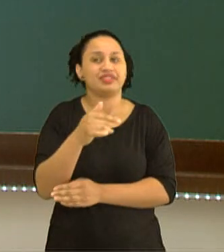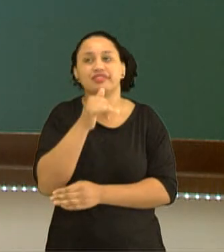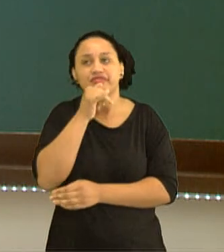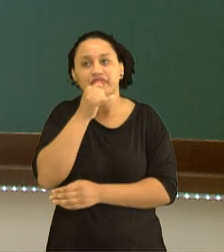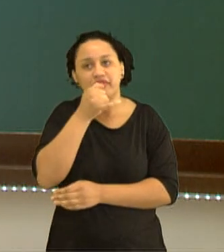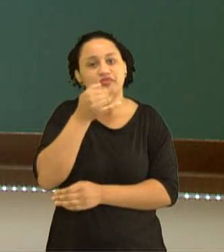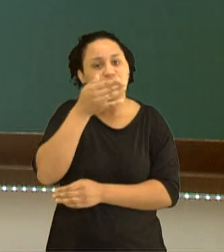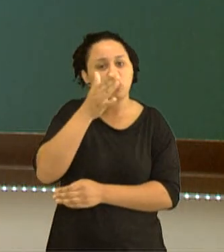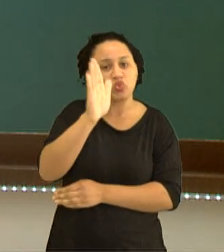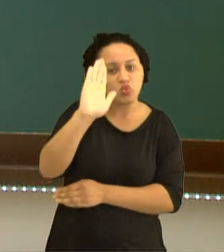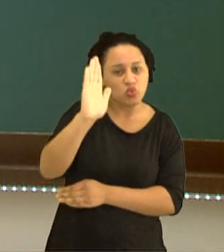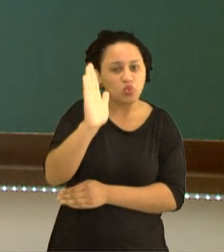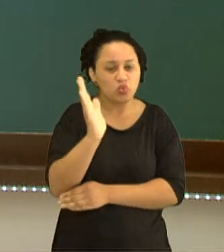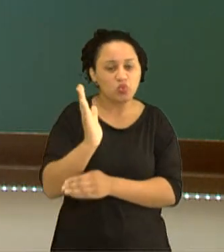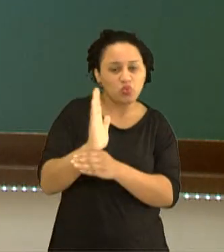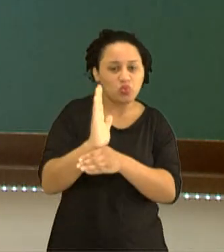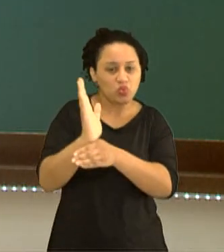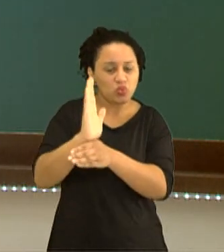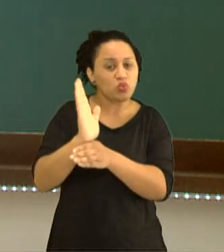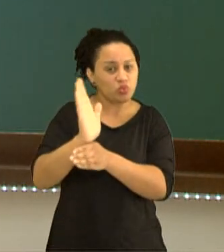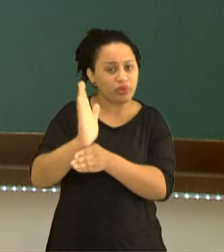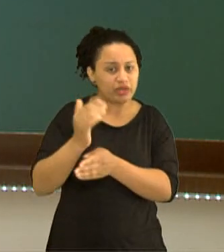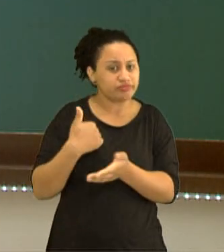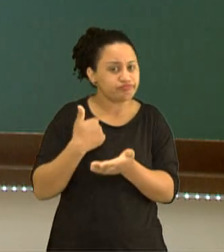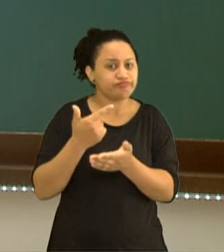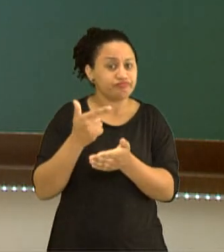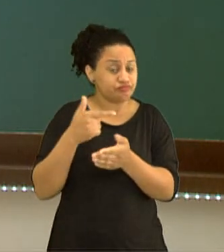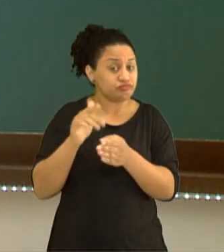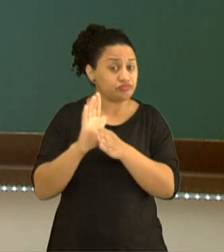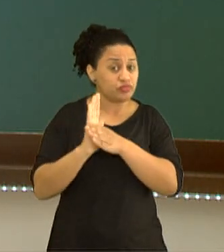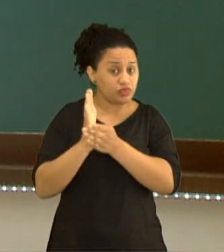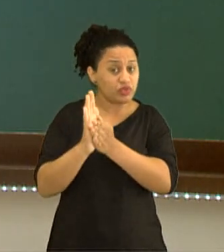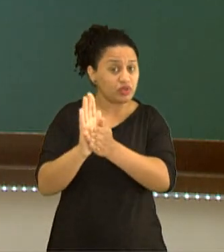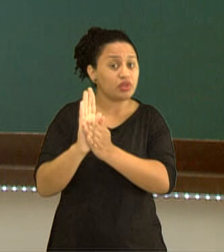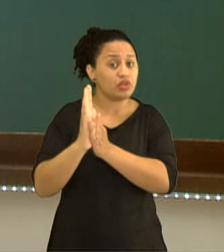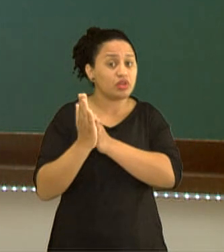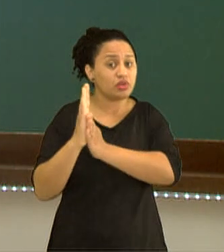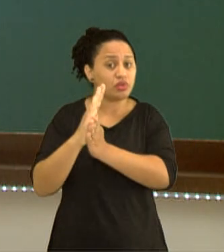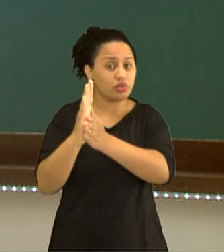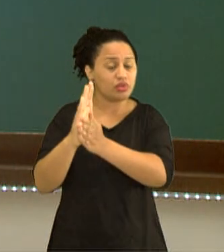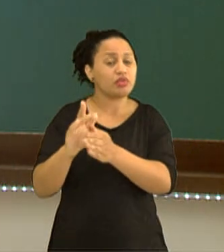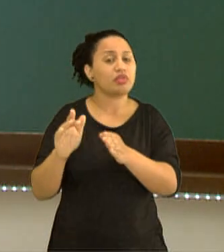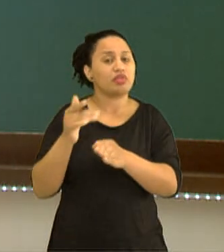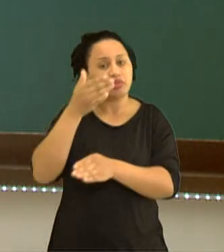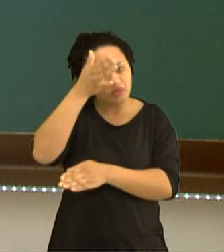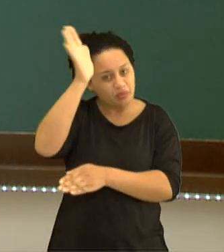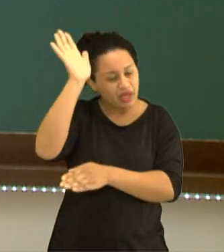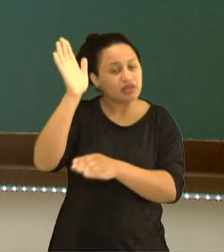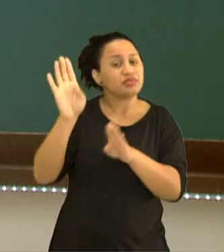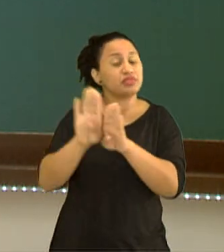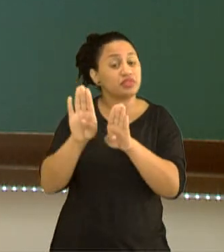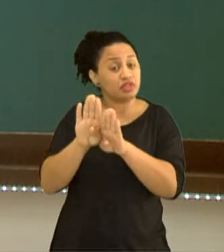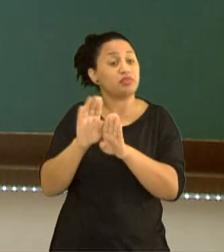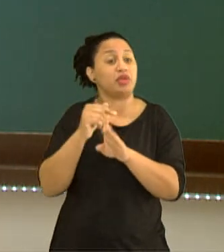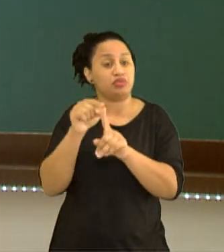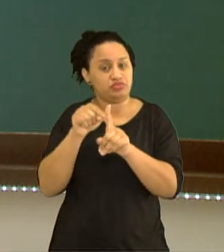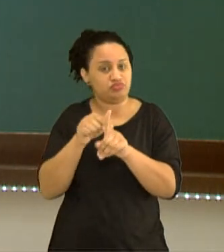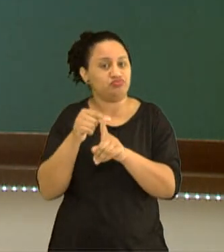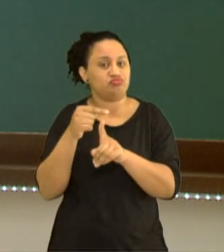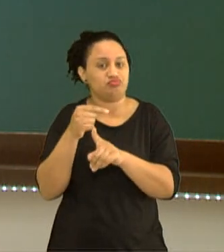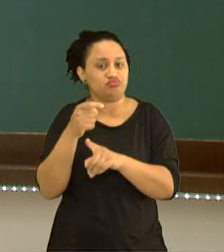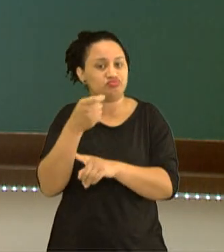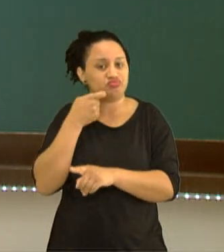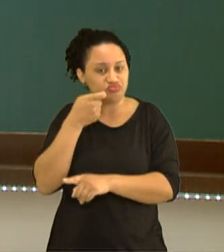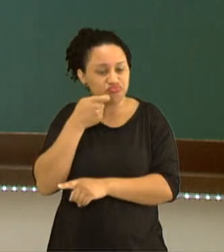tubarão, tubarão é um peixe, para quem não sabia, é proibido para os judeus, mas eles comem carne